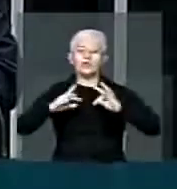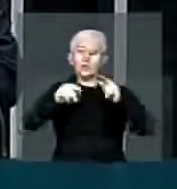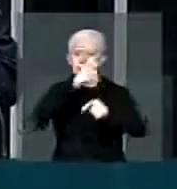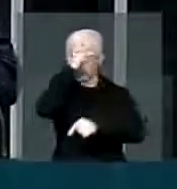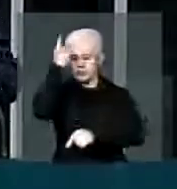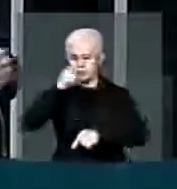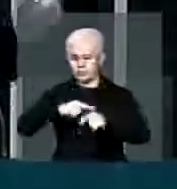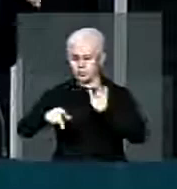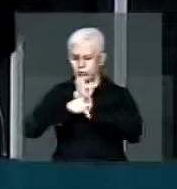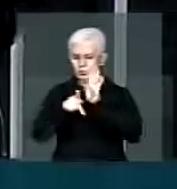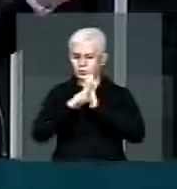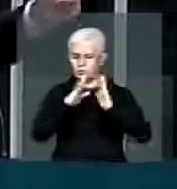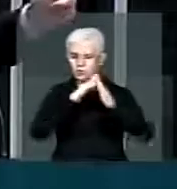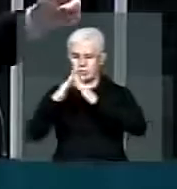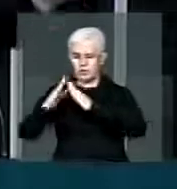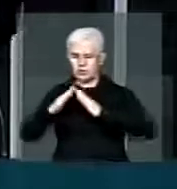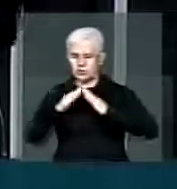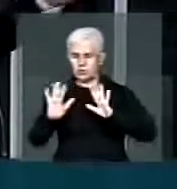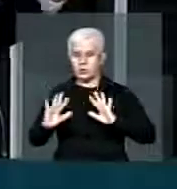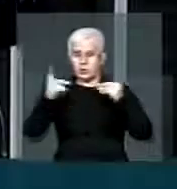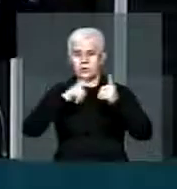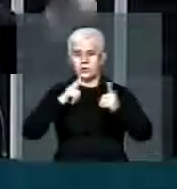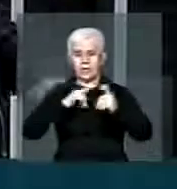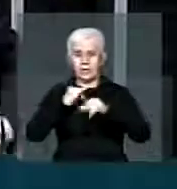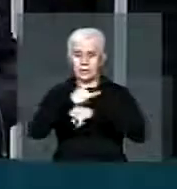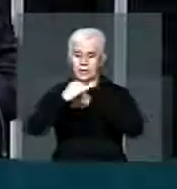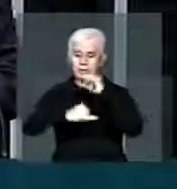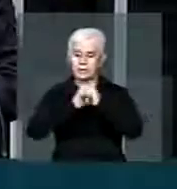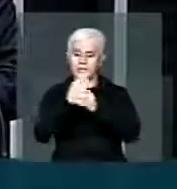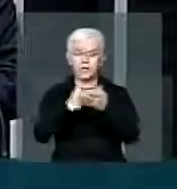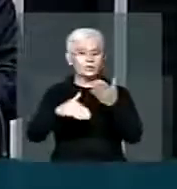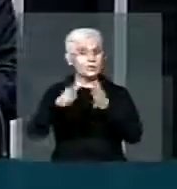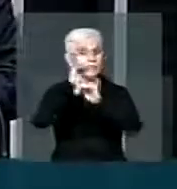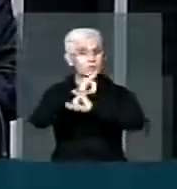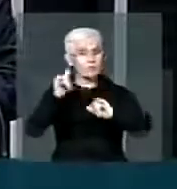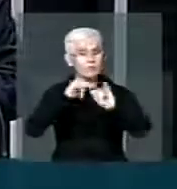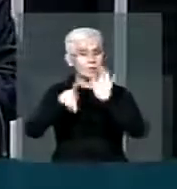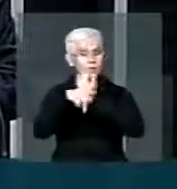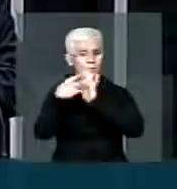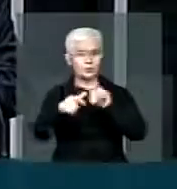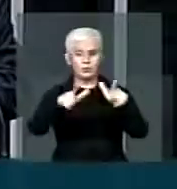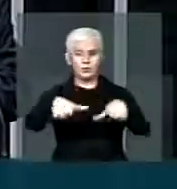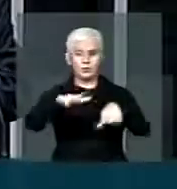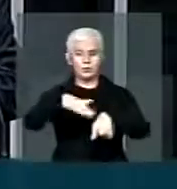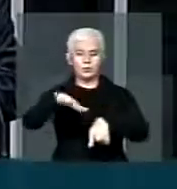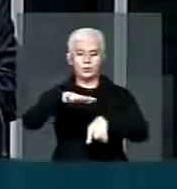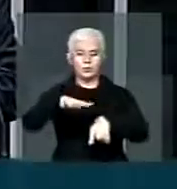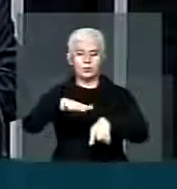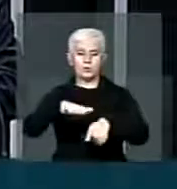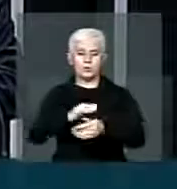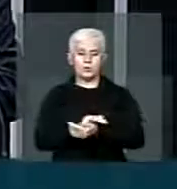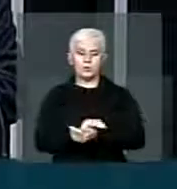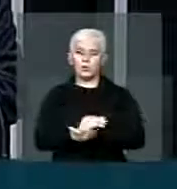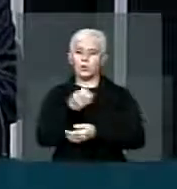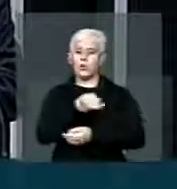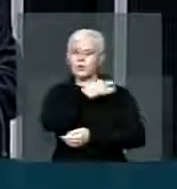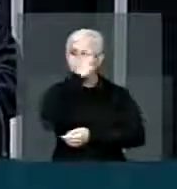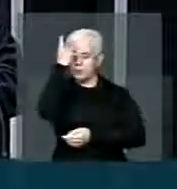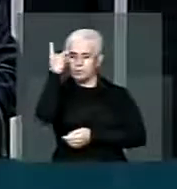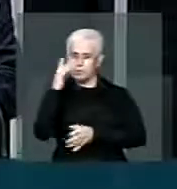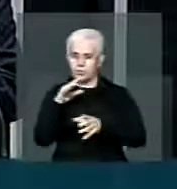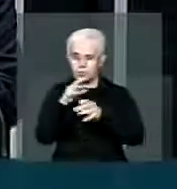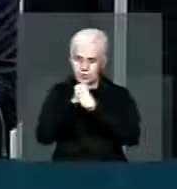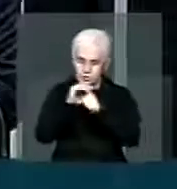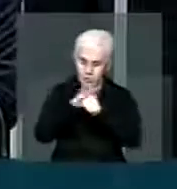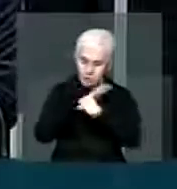do estabelecimento e a prefeitura tenha na internet todas as informações sobre o estabelecimento. A lotação, o responsável